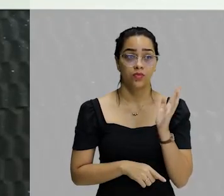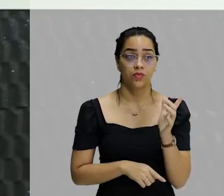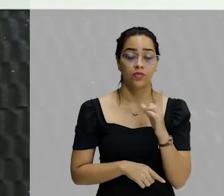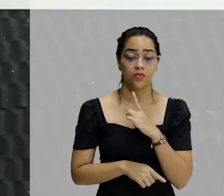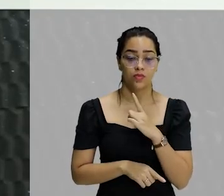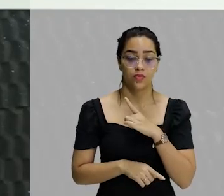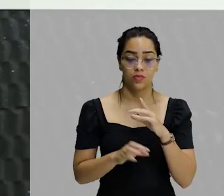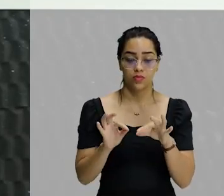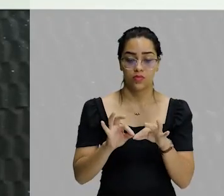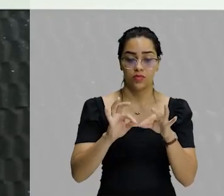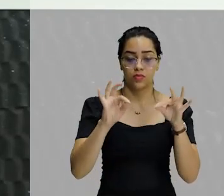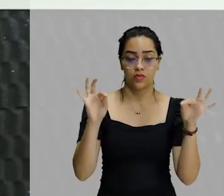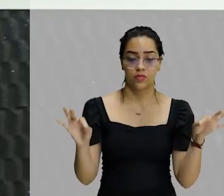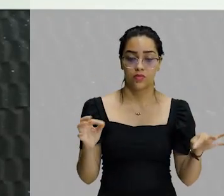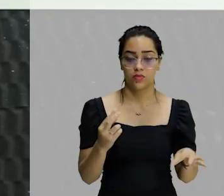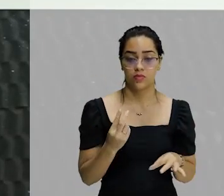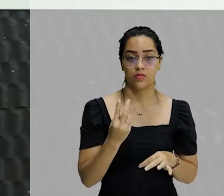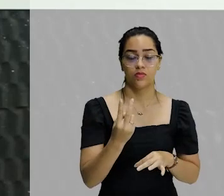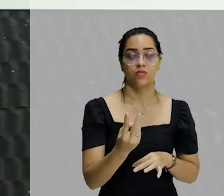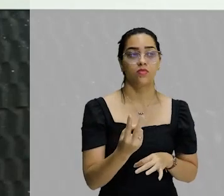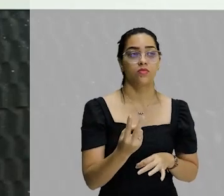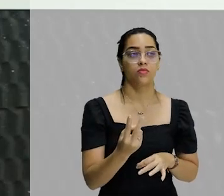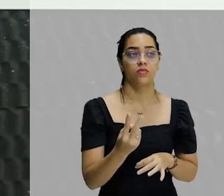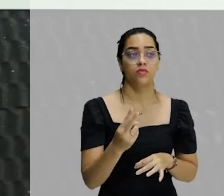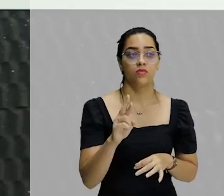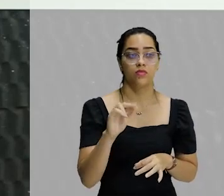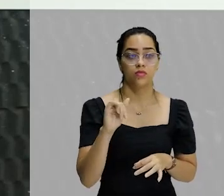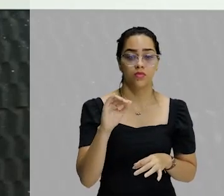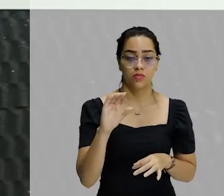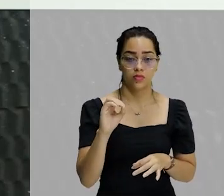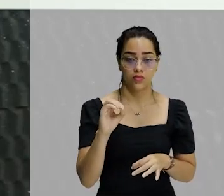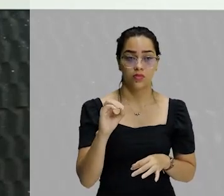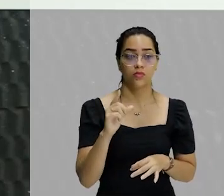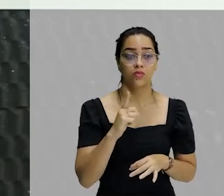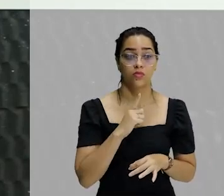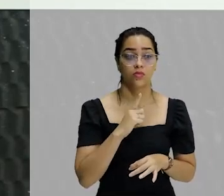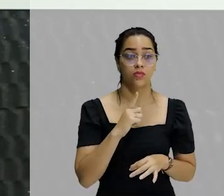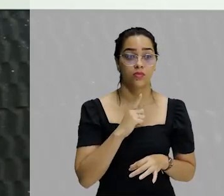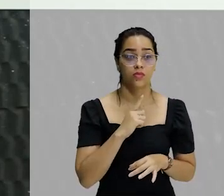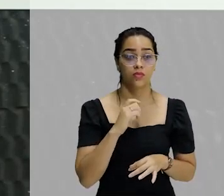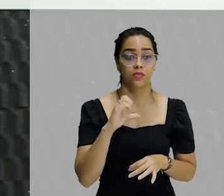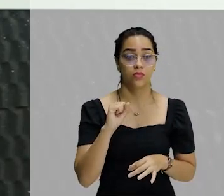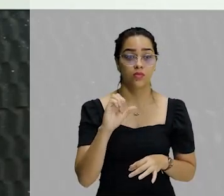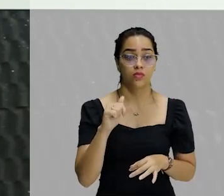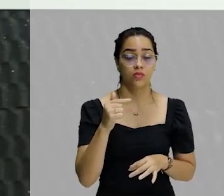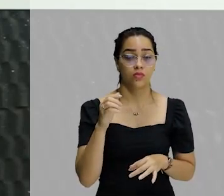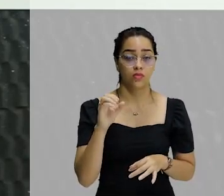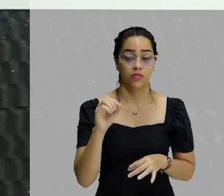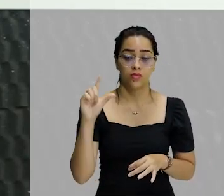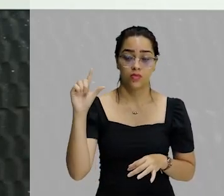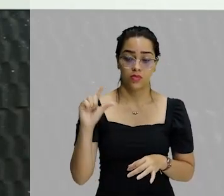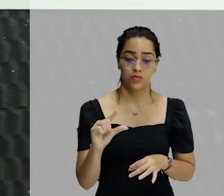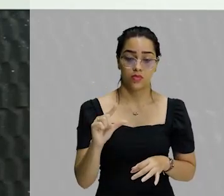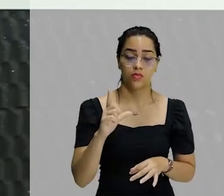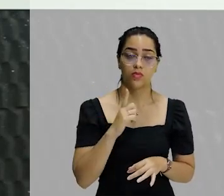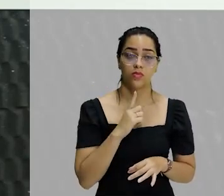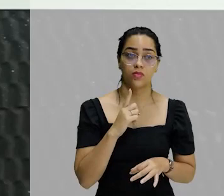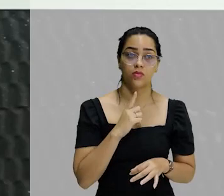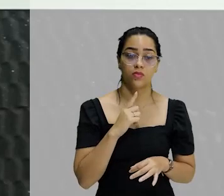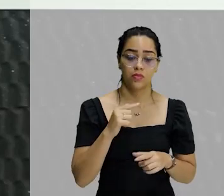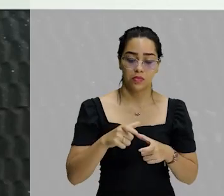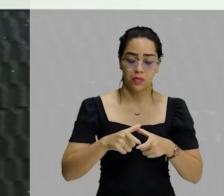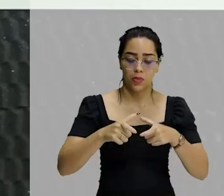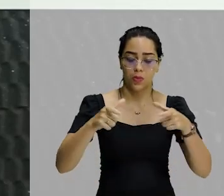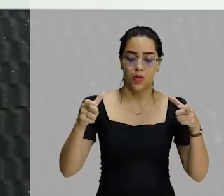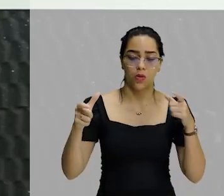a distância entre as duas seções, o raio do círculo da seção menor e aqui o raio do círculo da